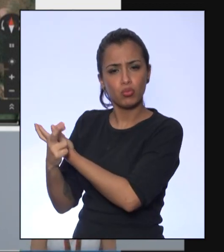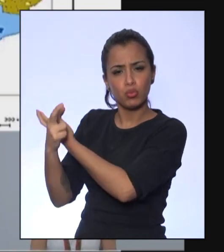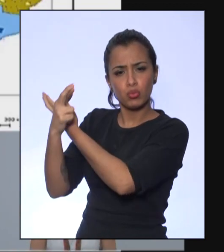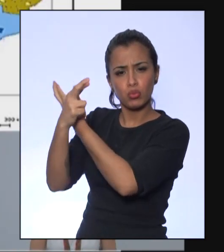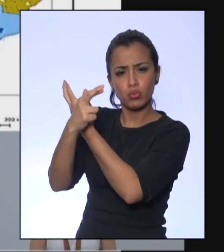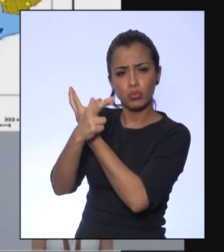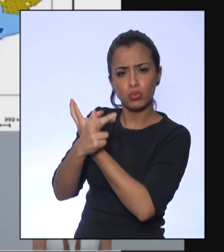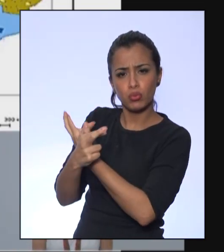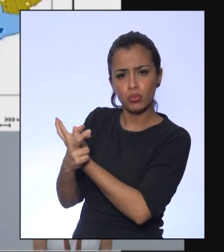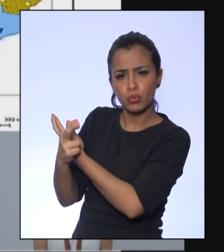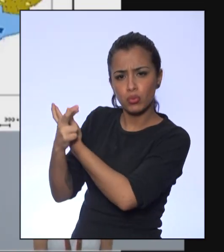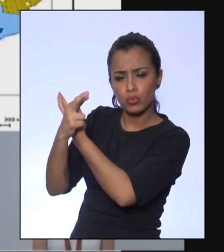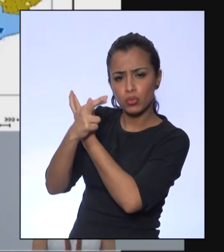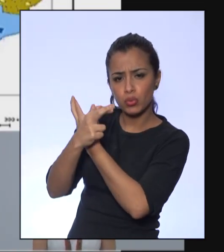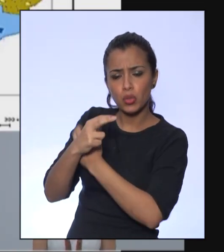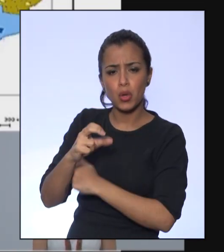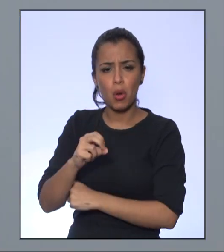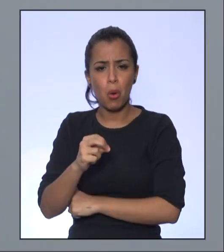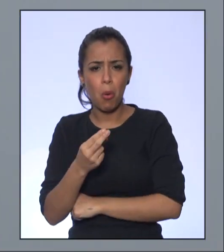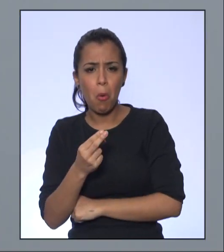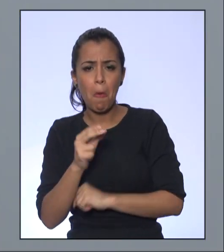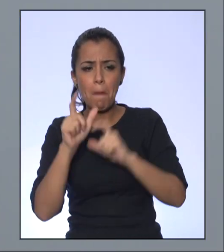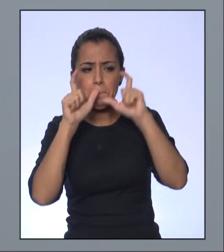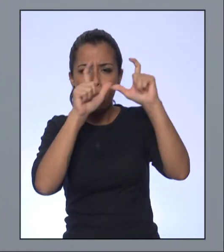satélite, um mapa,